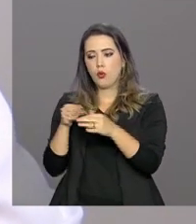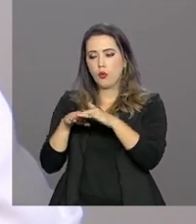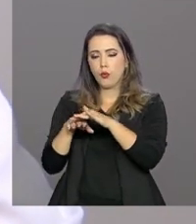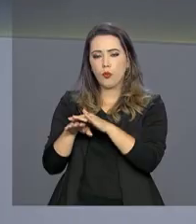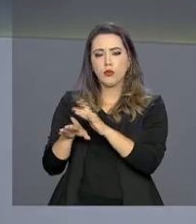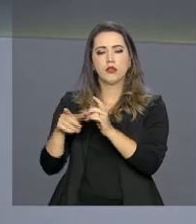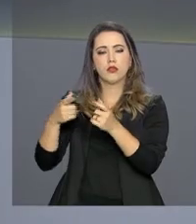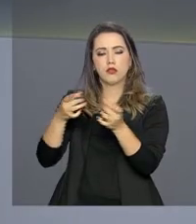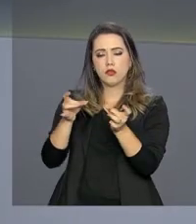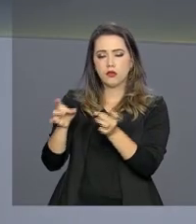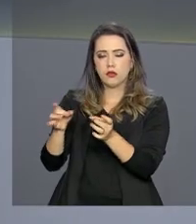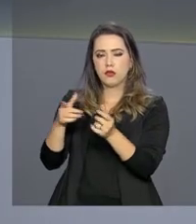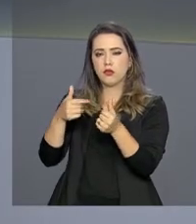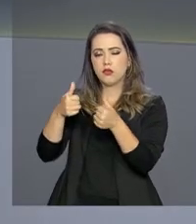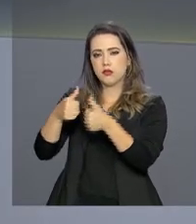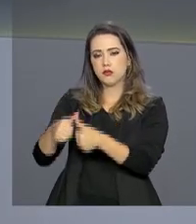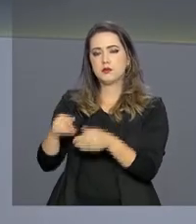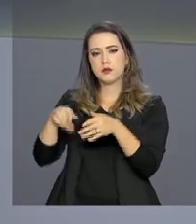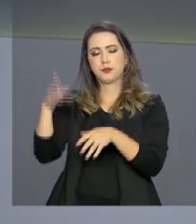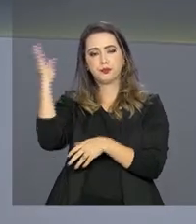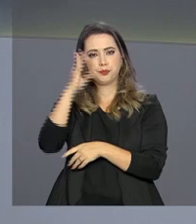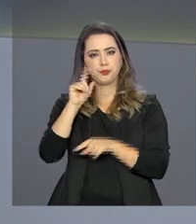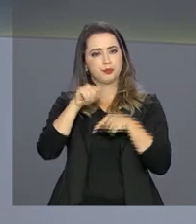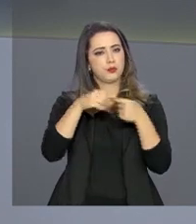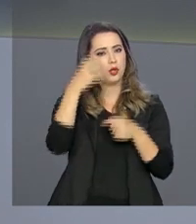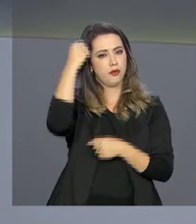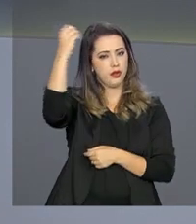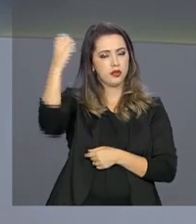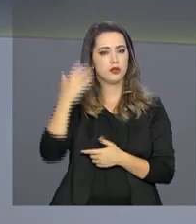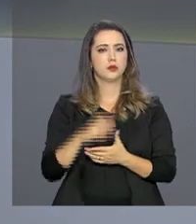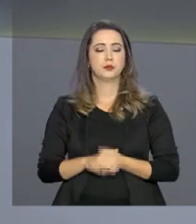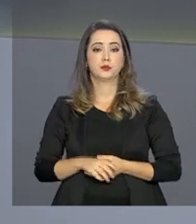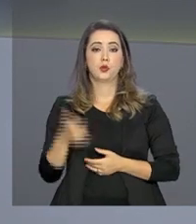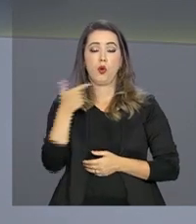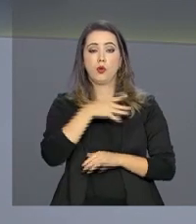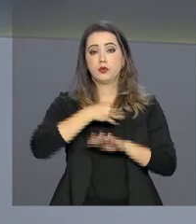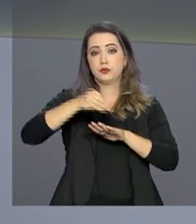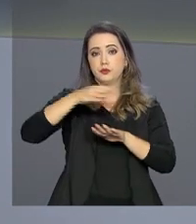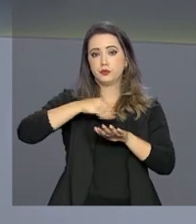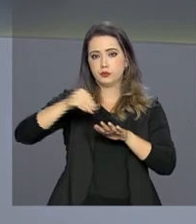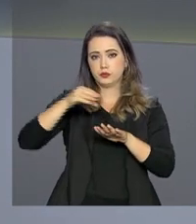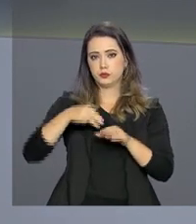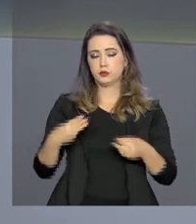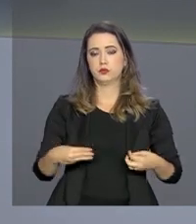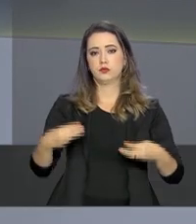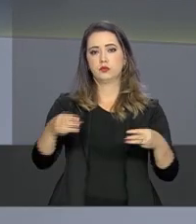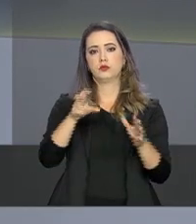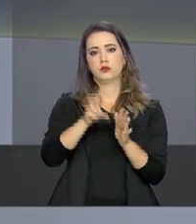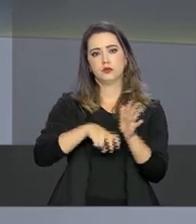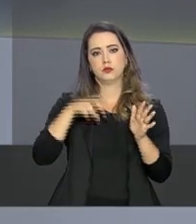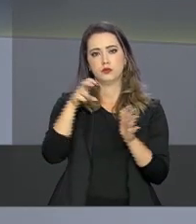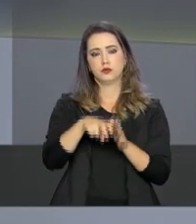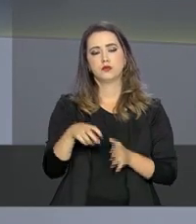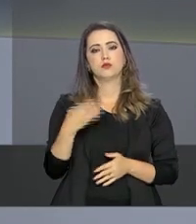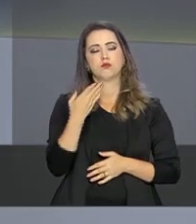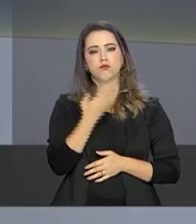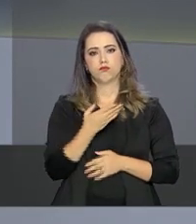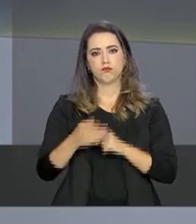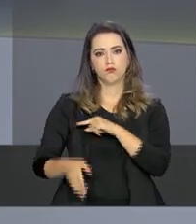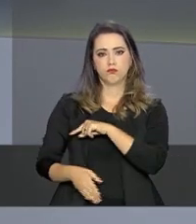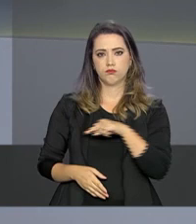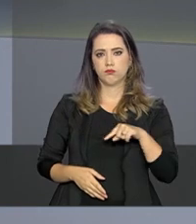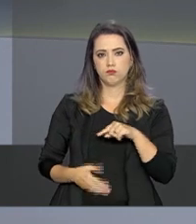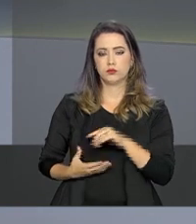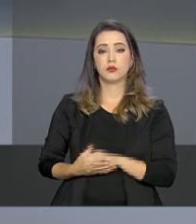levar outras informações estão disponíveis no site do ministério da agricultura na opção animais de estimação